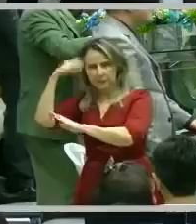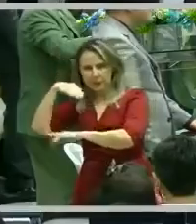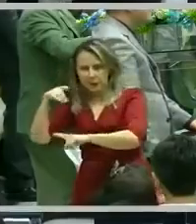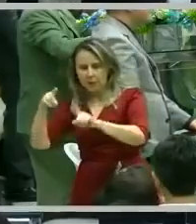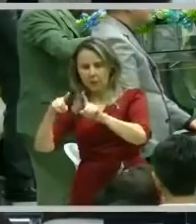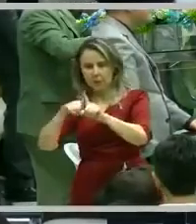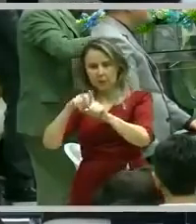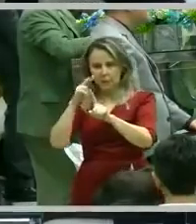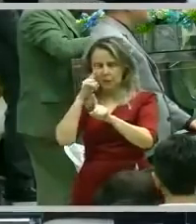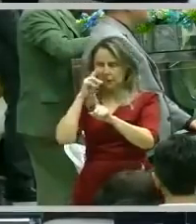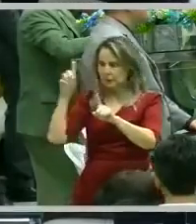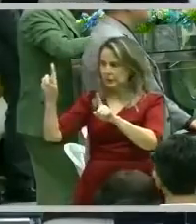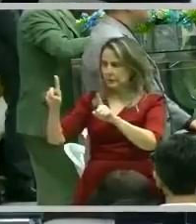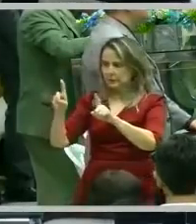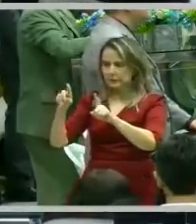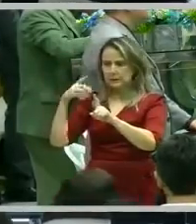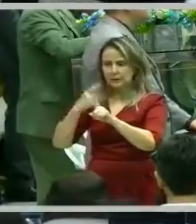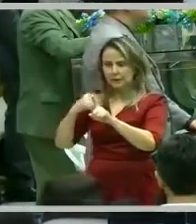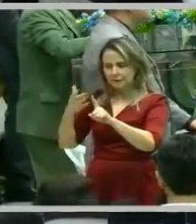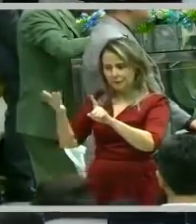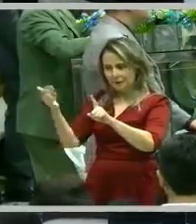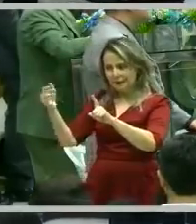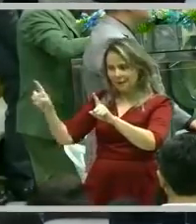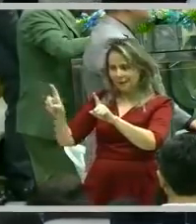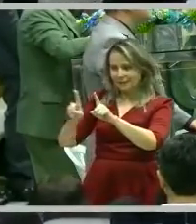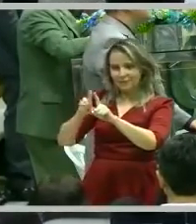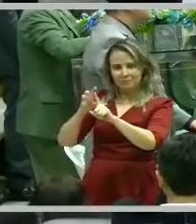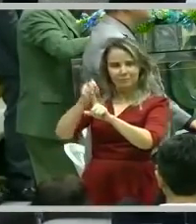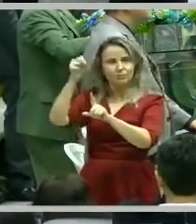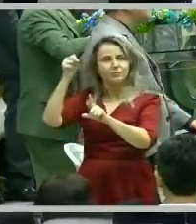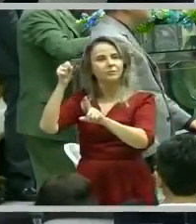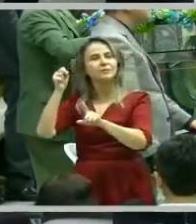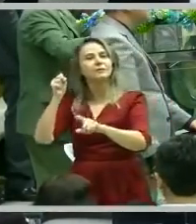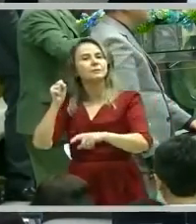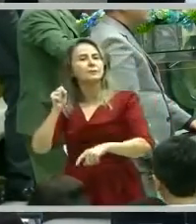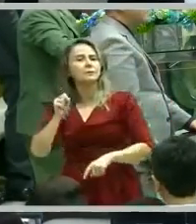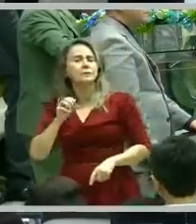Mas não estranho não, porque Eliabe era o que de Davi? Eliabe era o que de Davi?